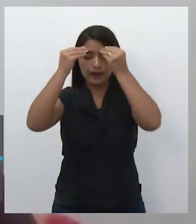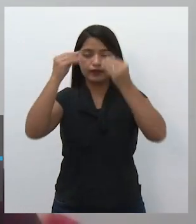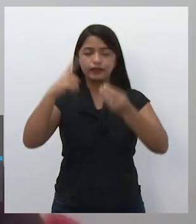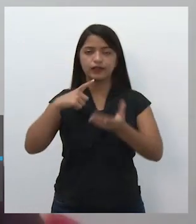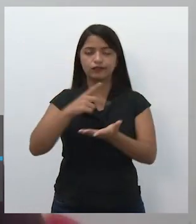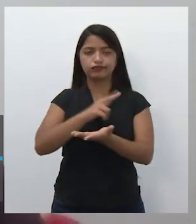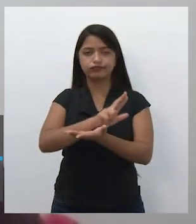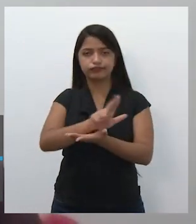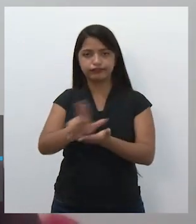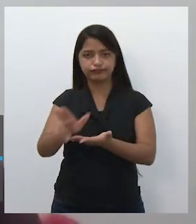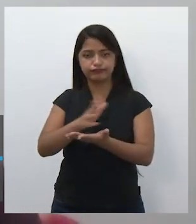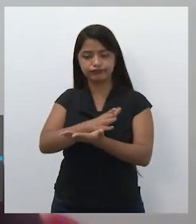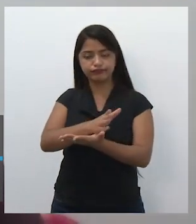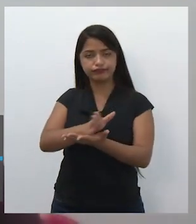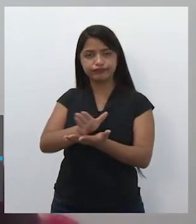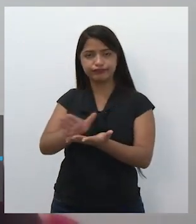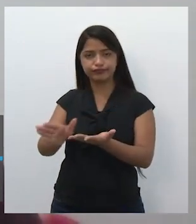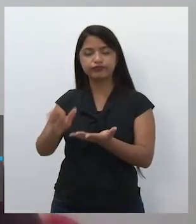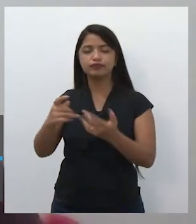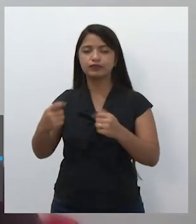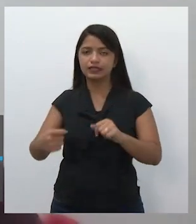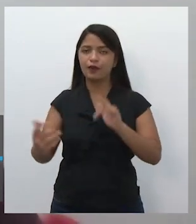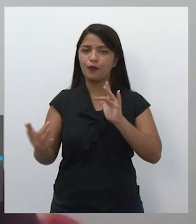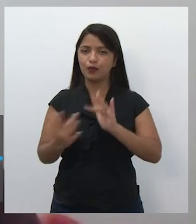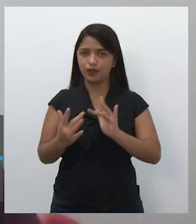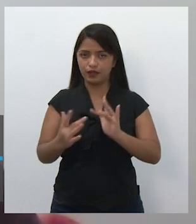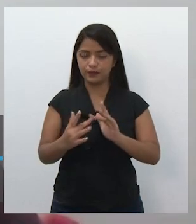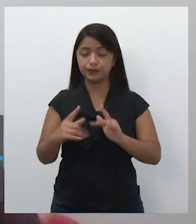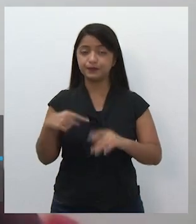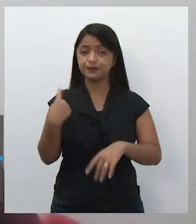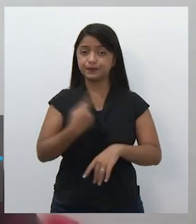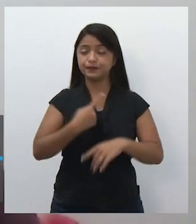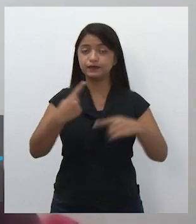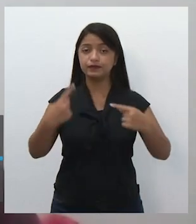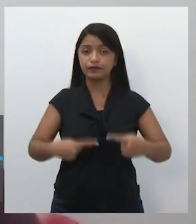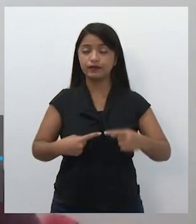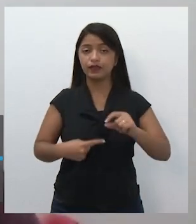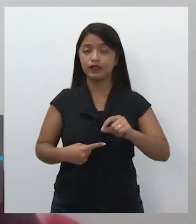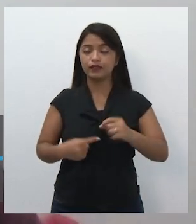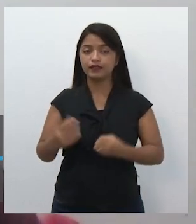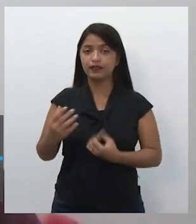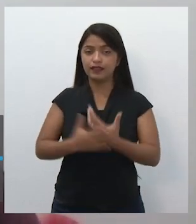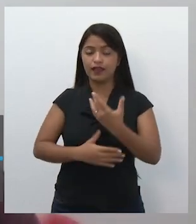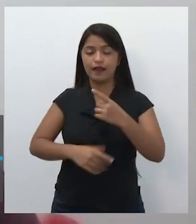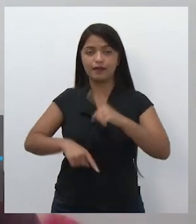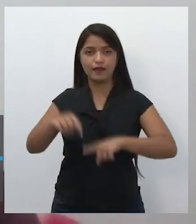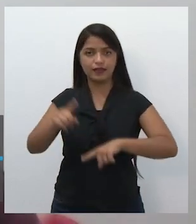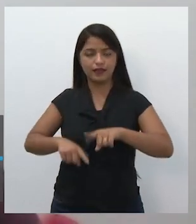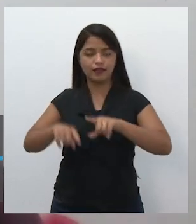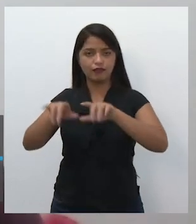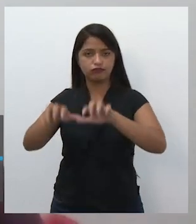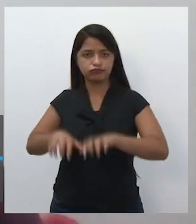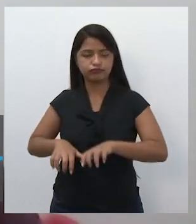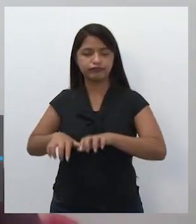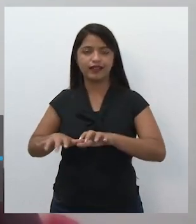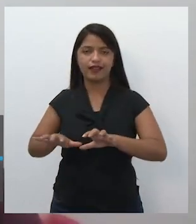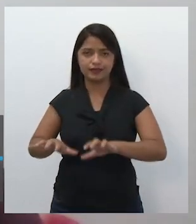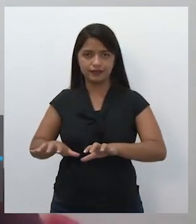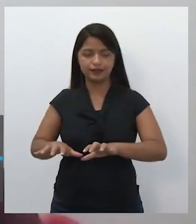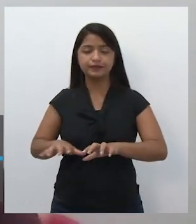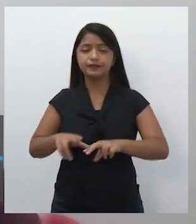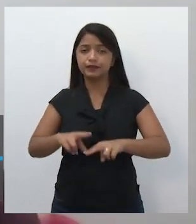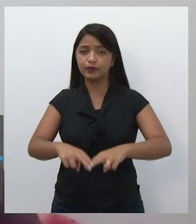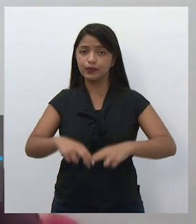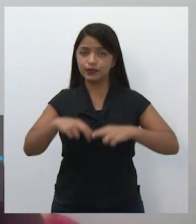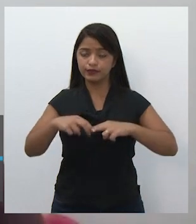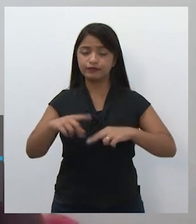né? E a ideia e o grande desafio que a gente tem é construir esse material dessa forma, com esse olhar. Por isso que a gente reitera